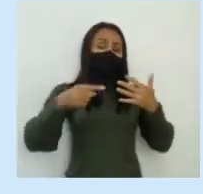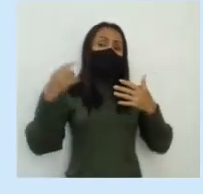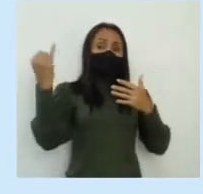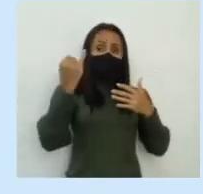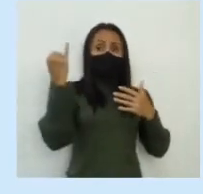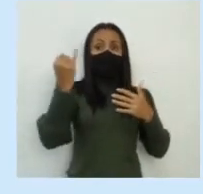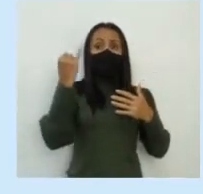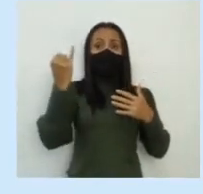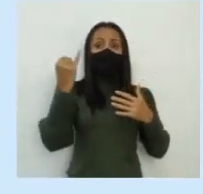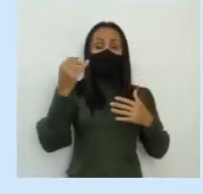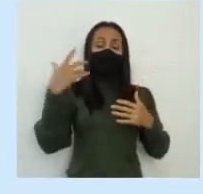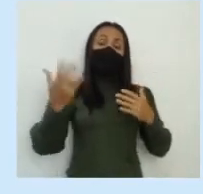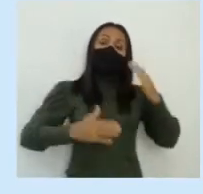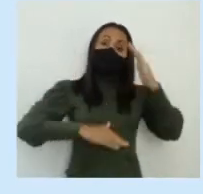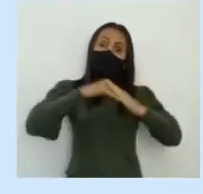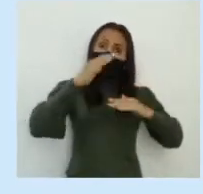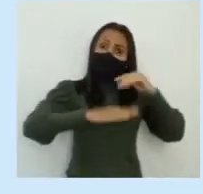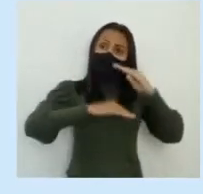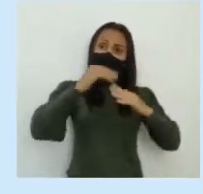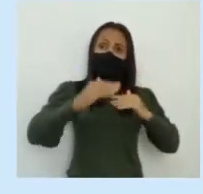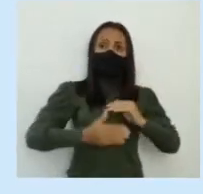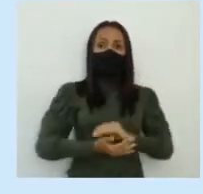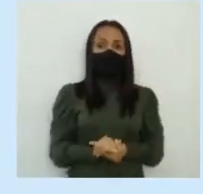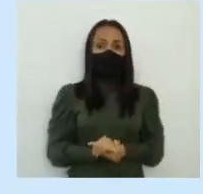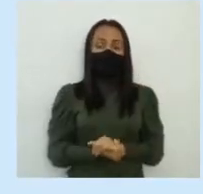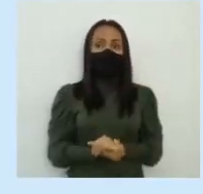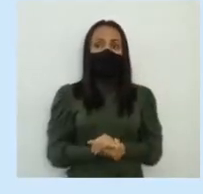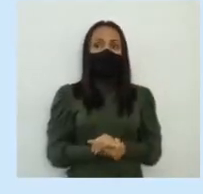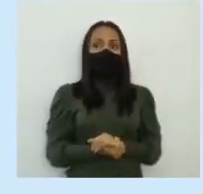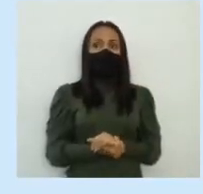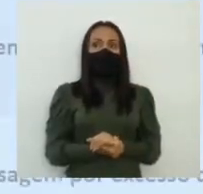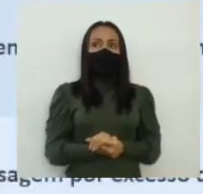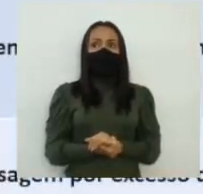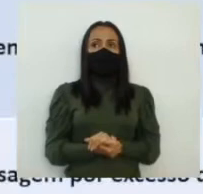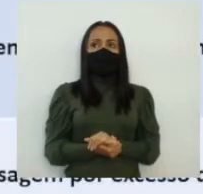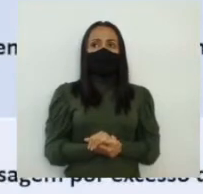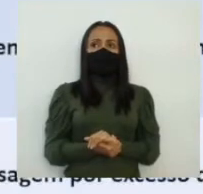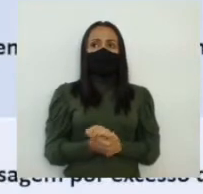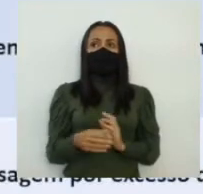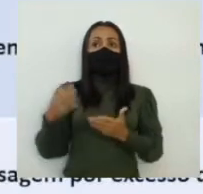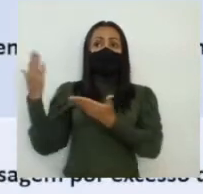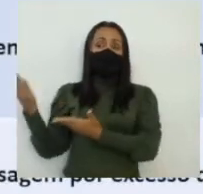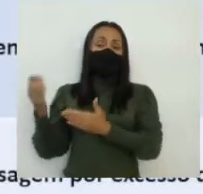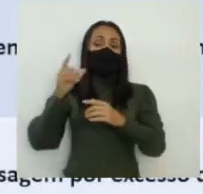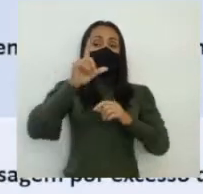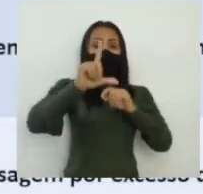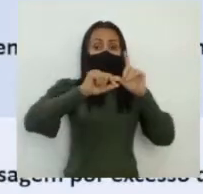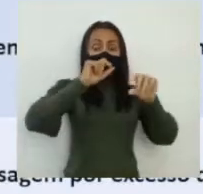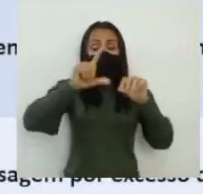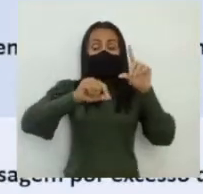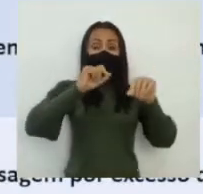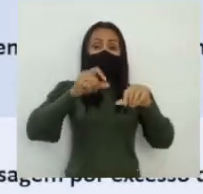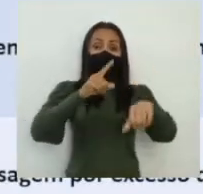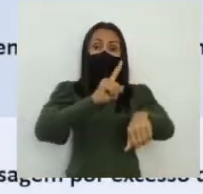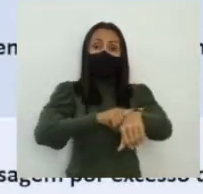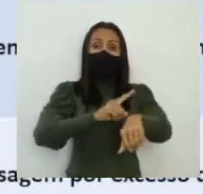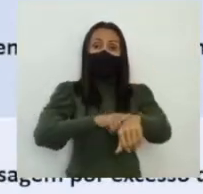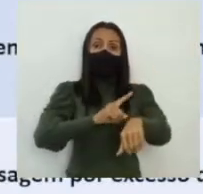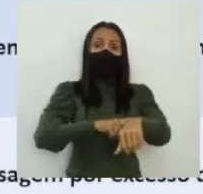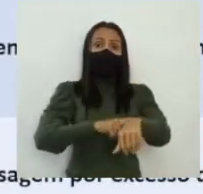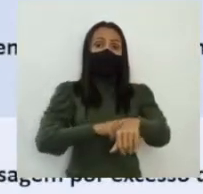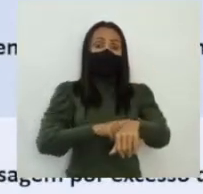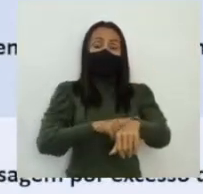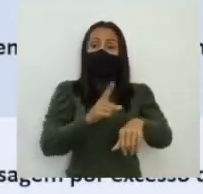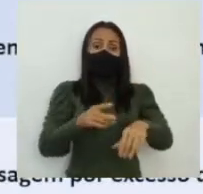importantíssimos para a carreira profissional. Qual seria outro ponto? Vamos voltar. A escolha do momento impróprio. Então, às vezes, não é